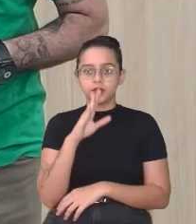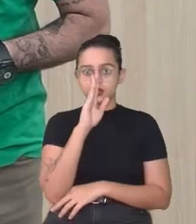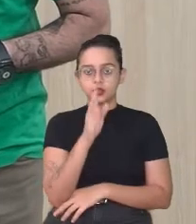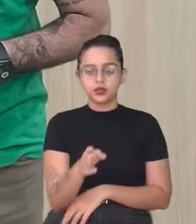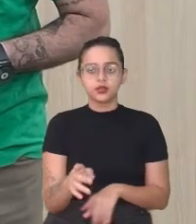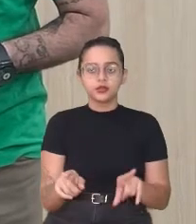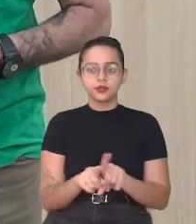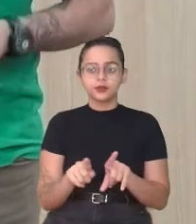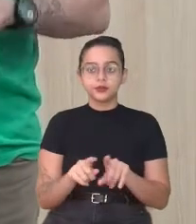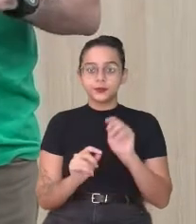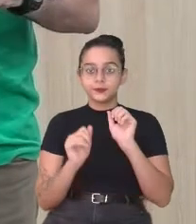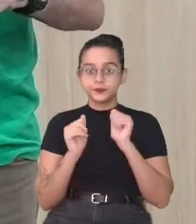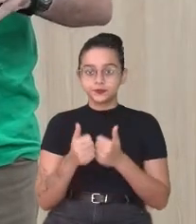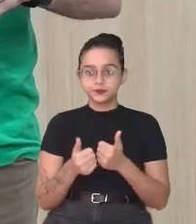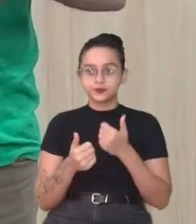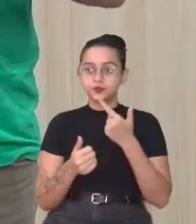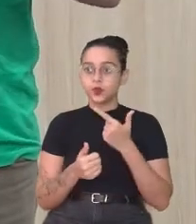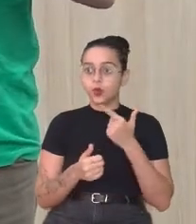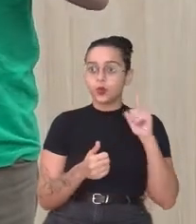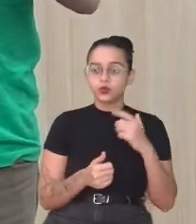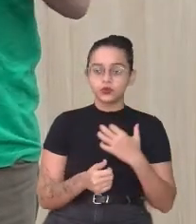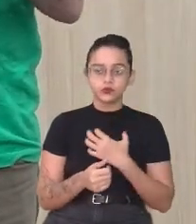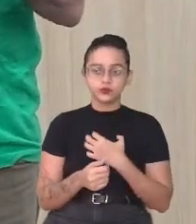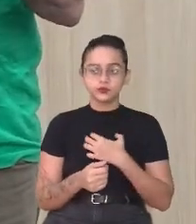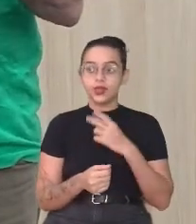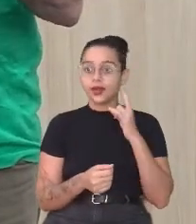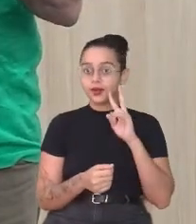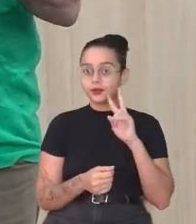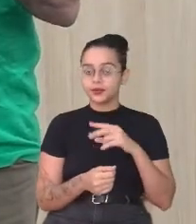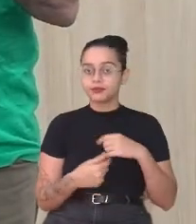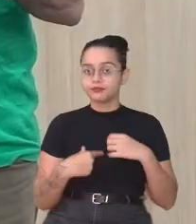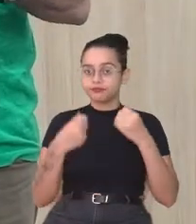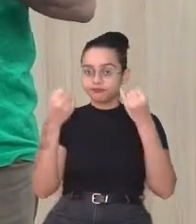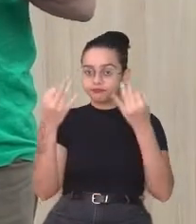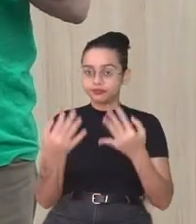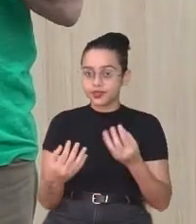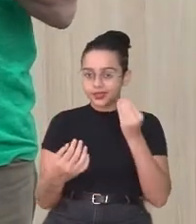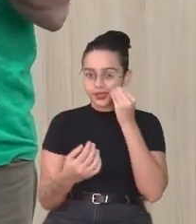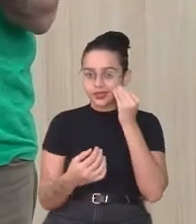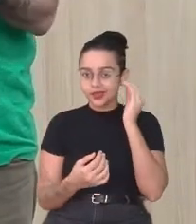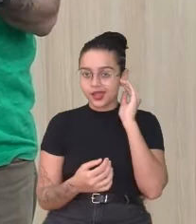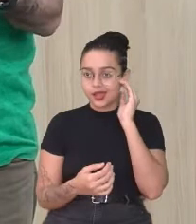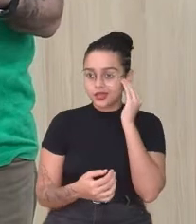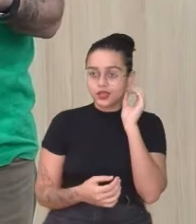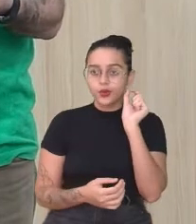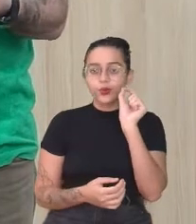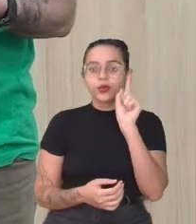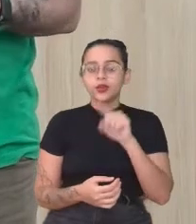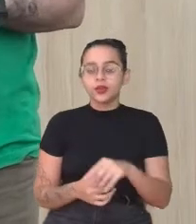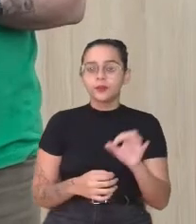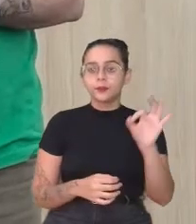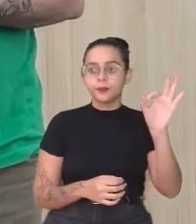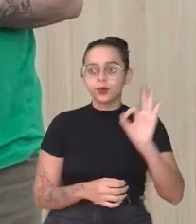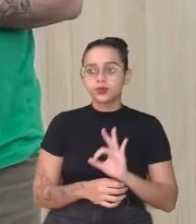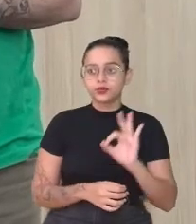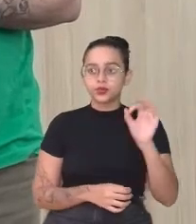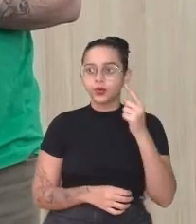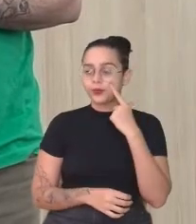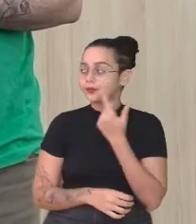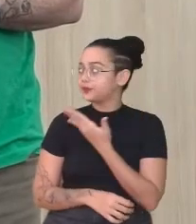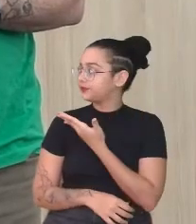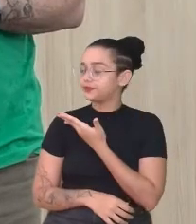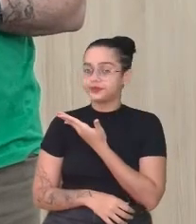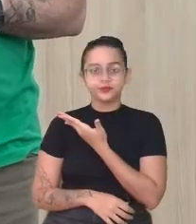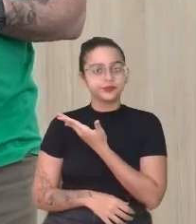direta também, tá certo? Uma outra forma, lembra como eu disse que a gente vai tentar entender o que é porcentagem? Olha o que é que eu coloquei